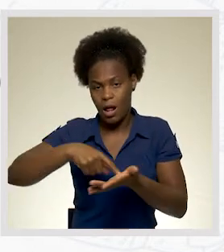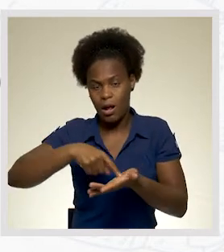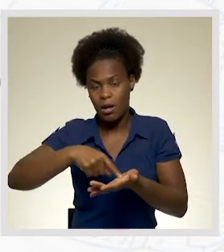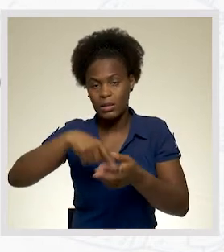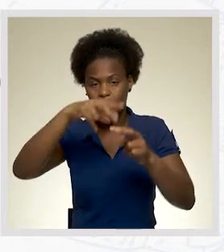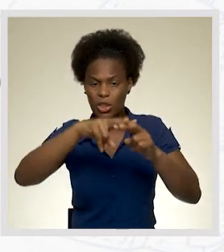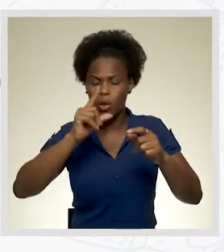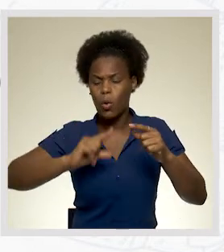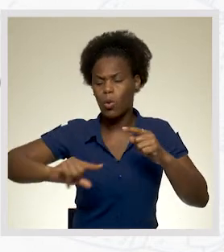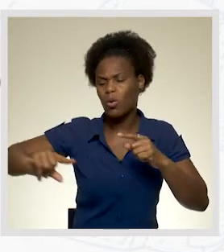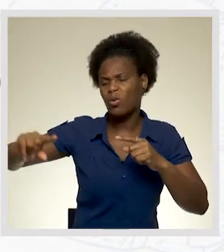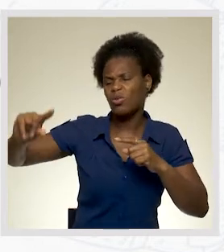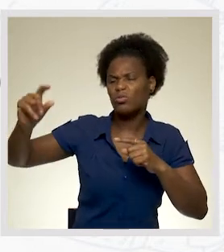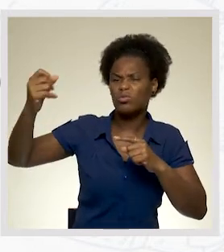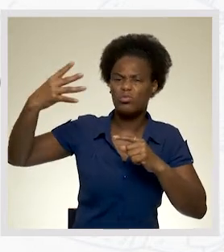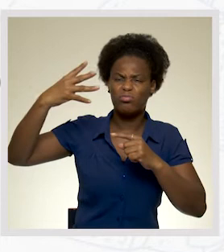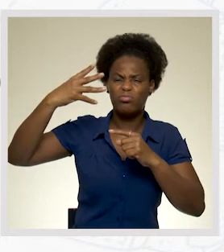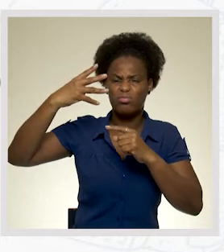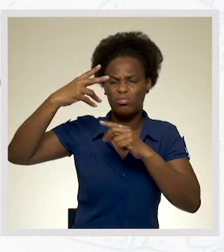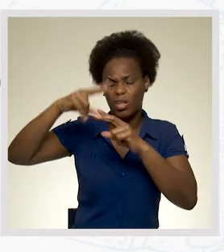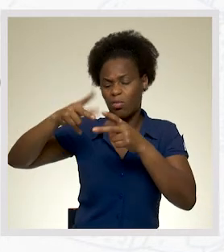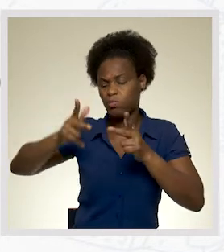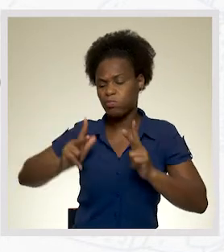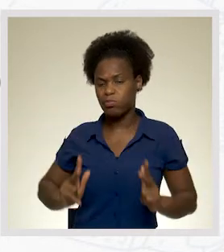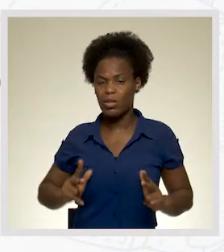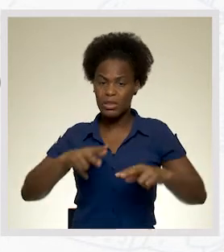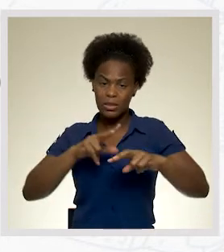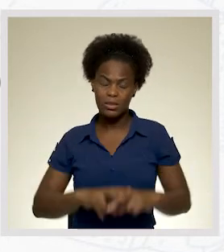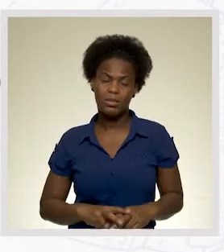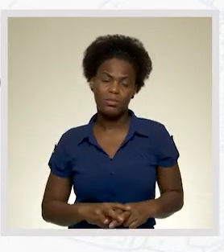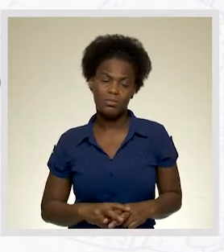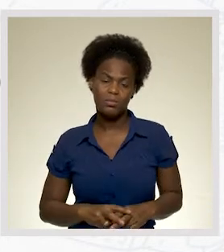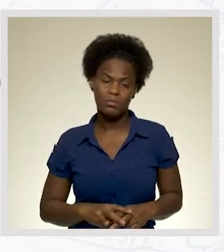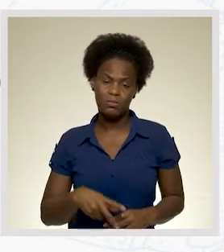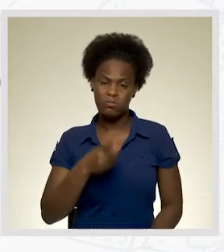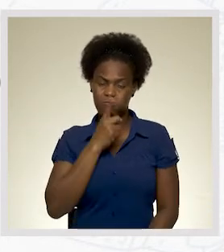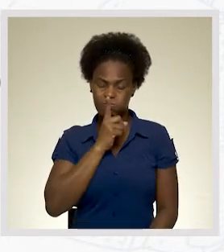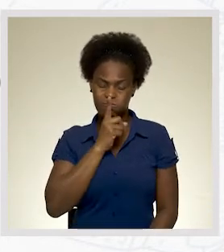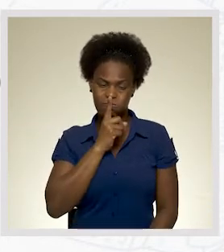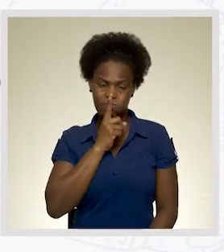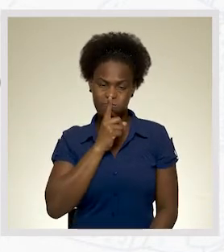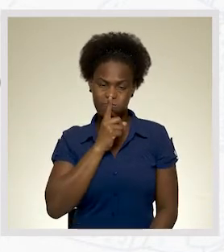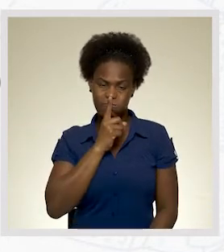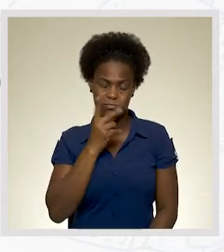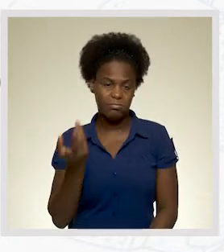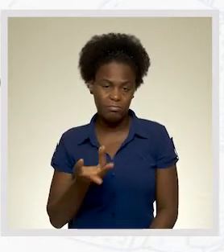da luz, ao canto do sofá. Ali ficou mudo e entorpecido.